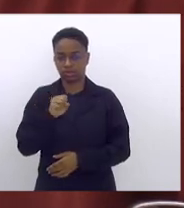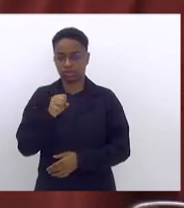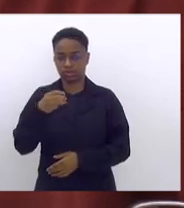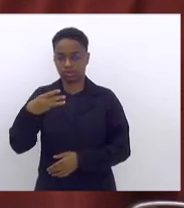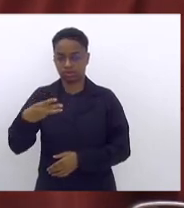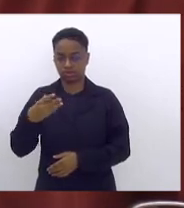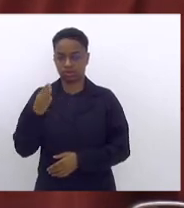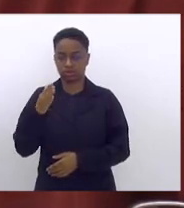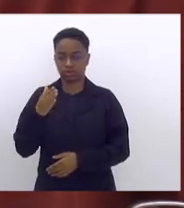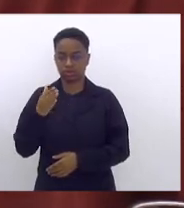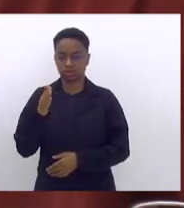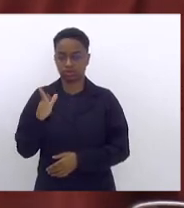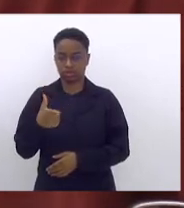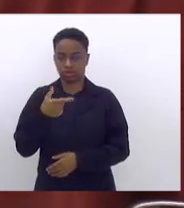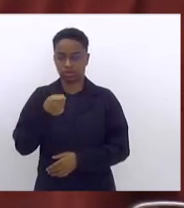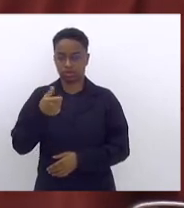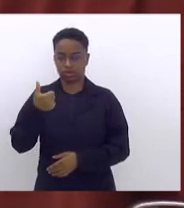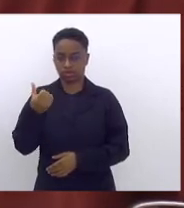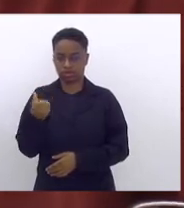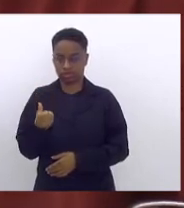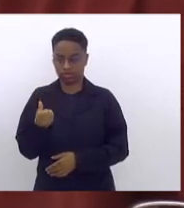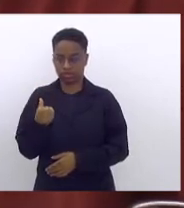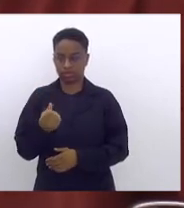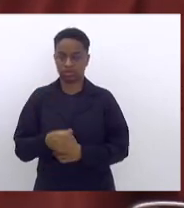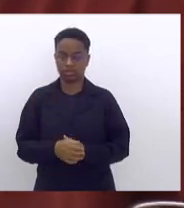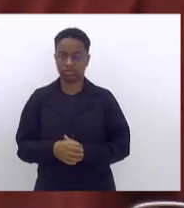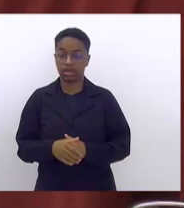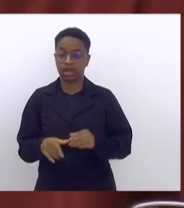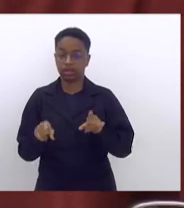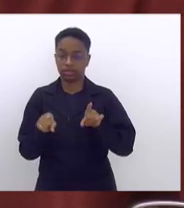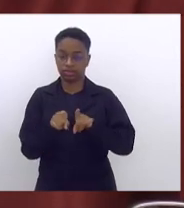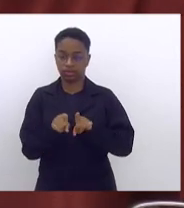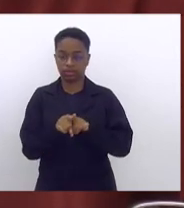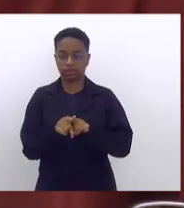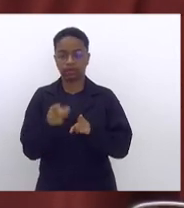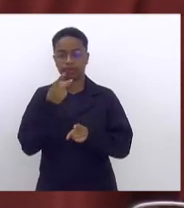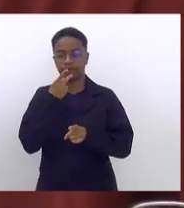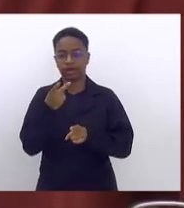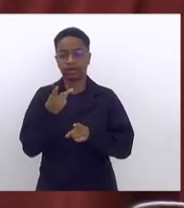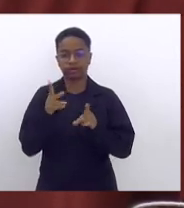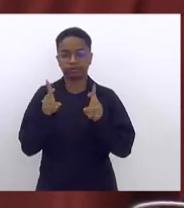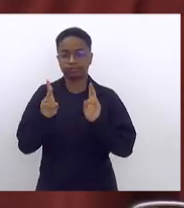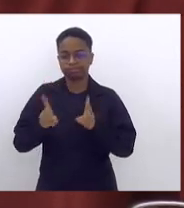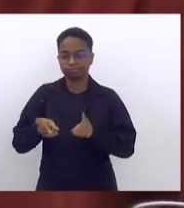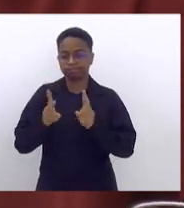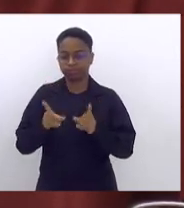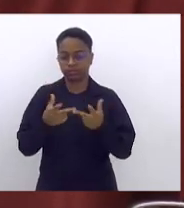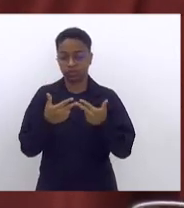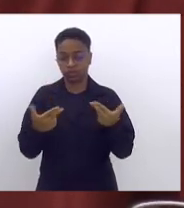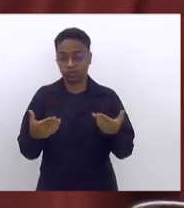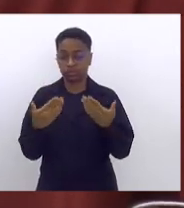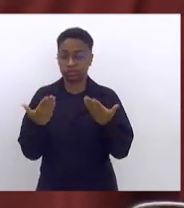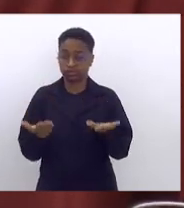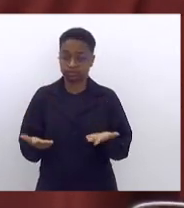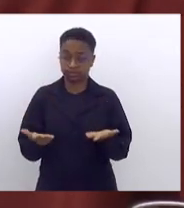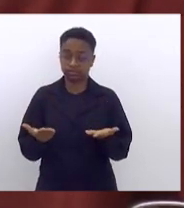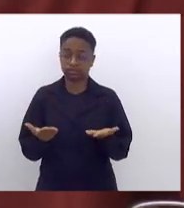7382, de 14 de julho de 2016, que também fala sobre o mesmo tema. Então,